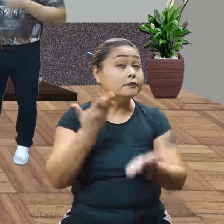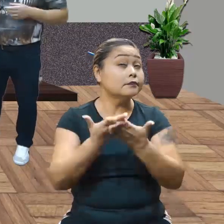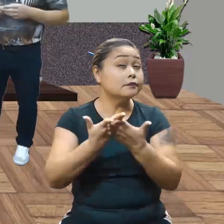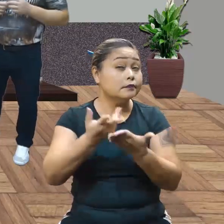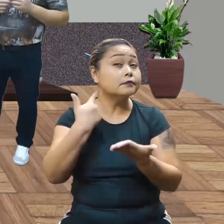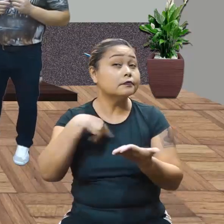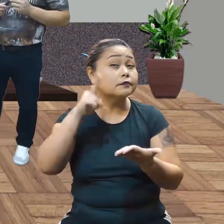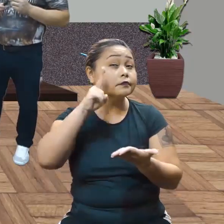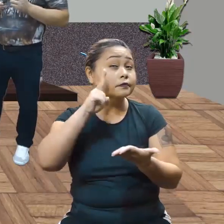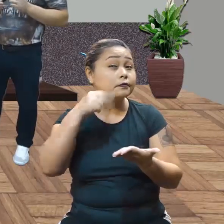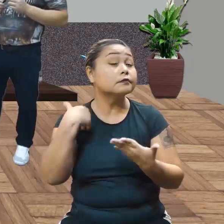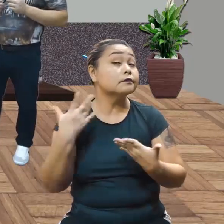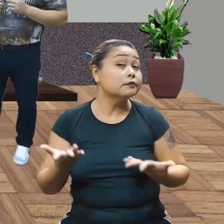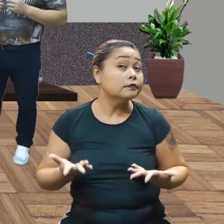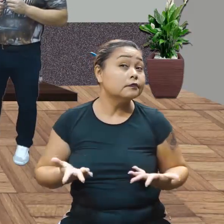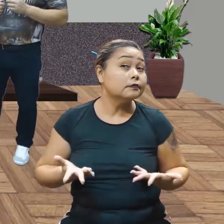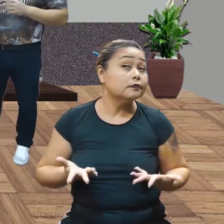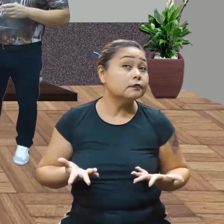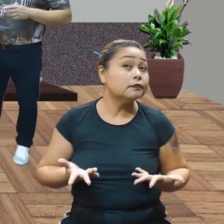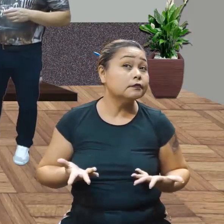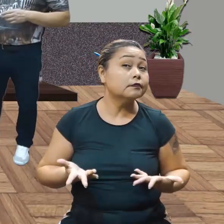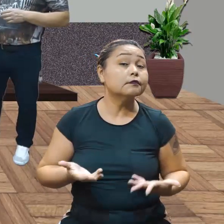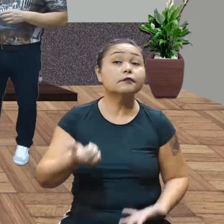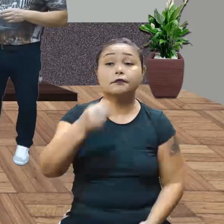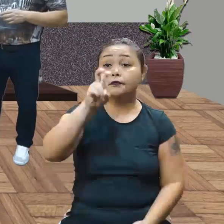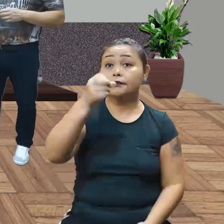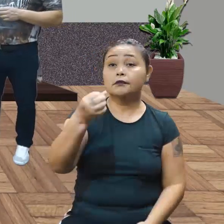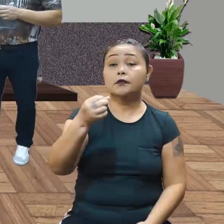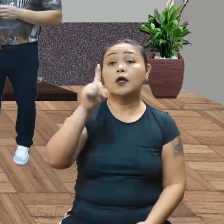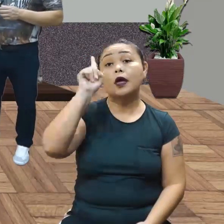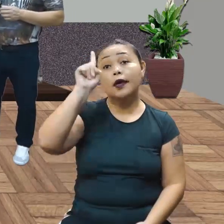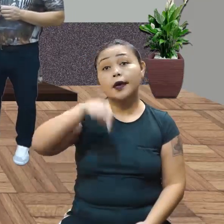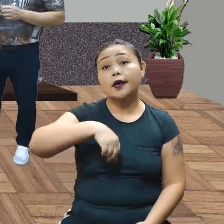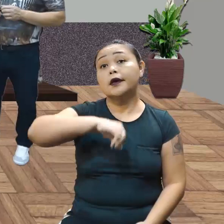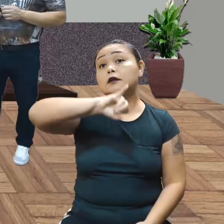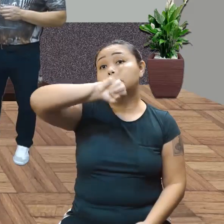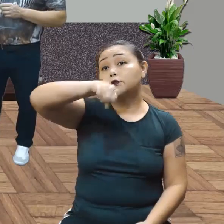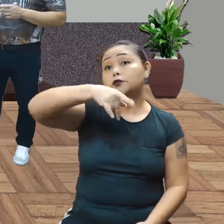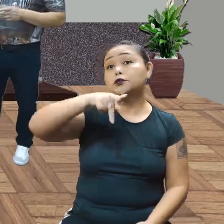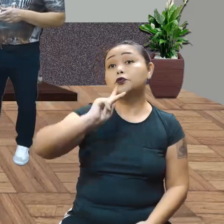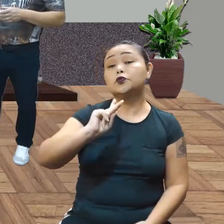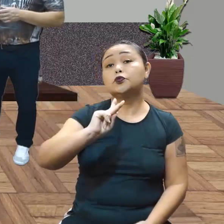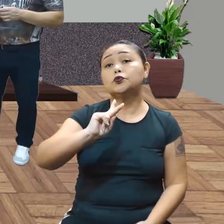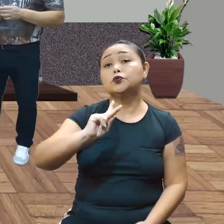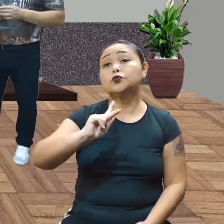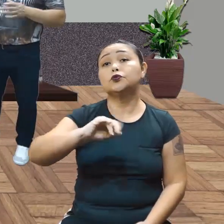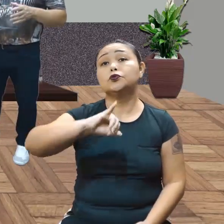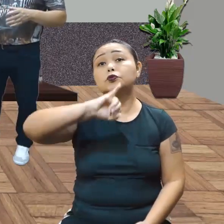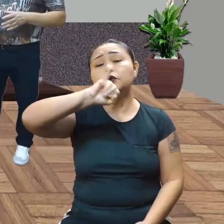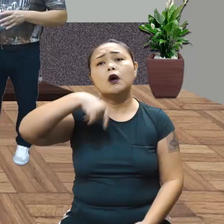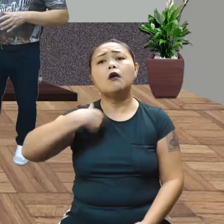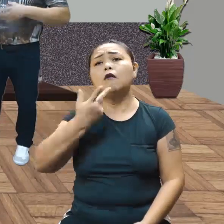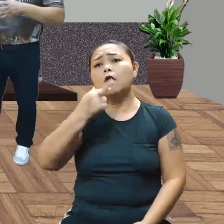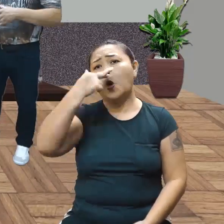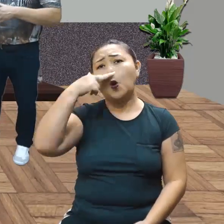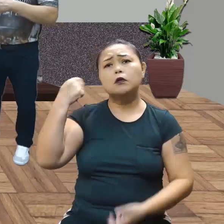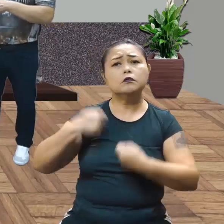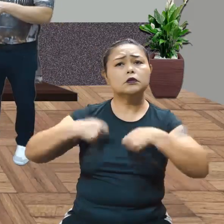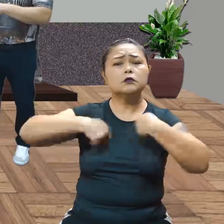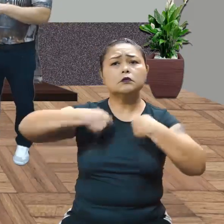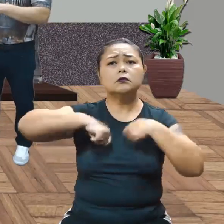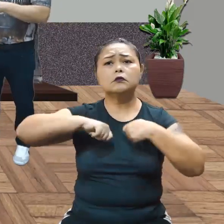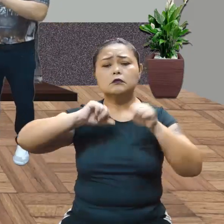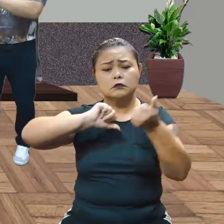estudaram a história do Brasil comigo? 56 era Juscelino Kubitschek. Juscelino Kubitschek vai dizer, Rondon, eu